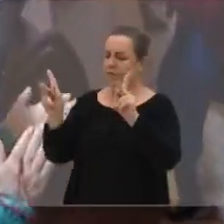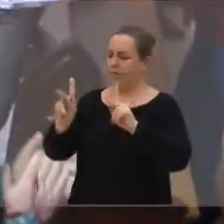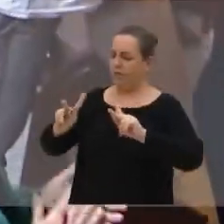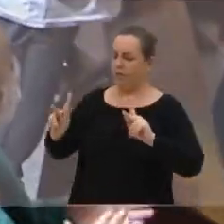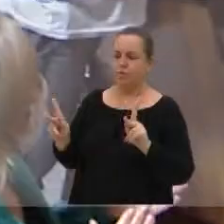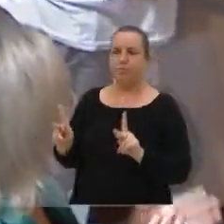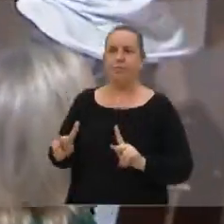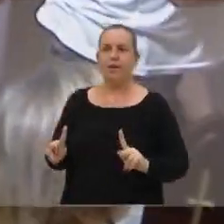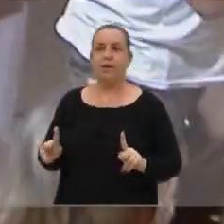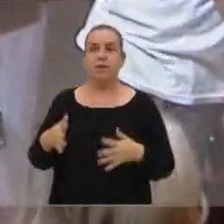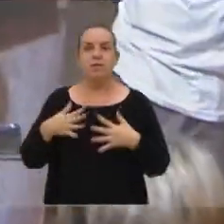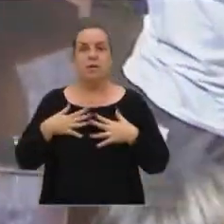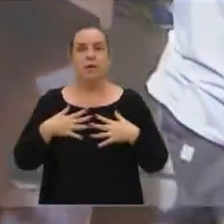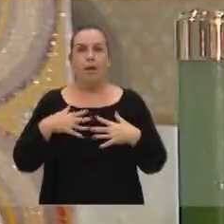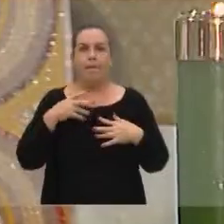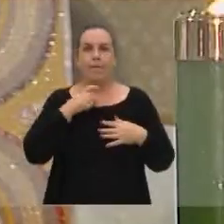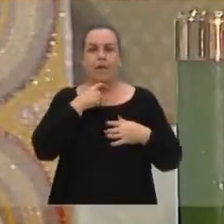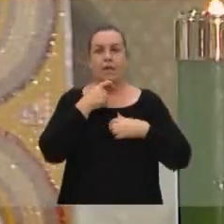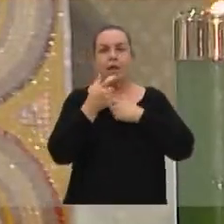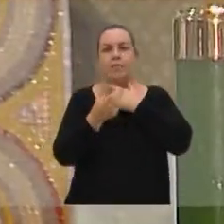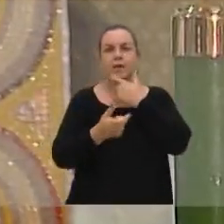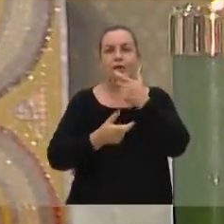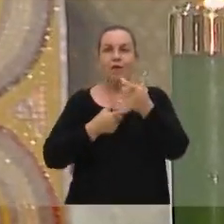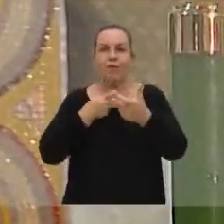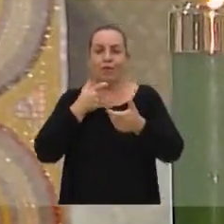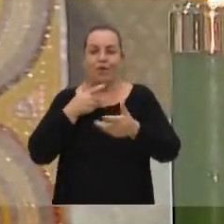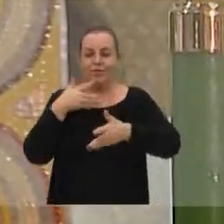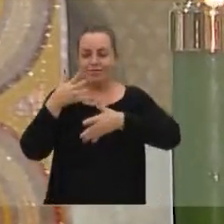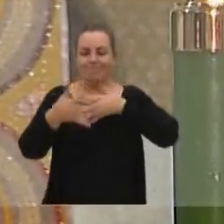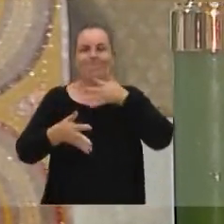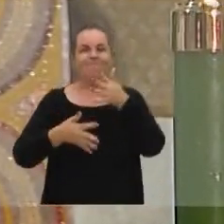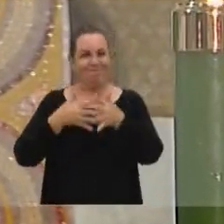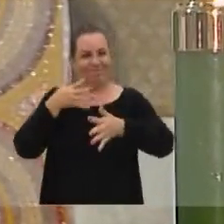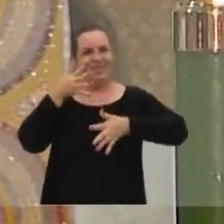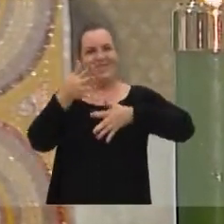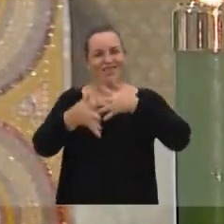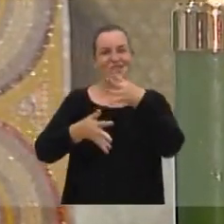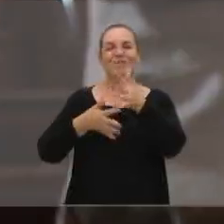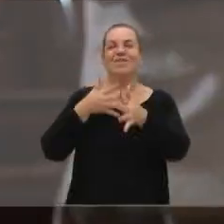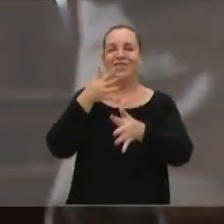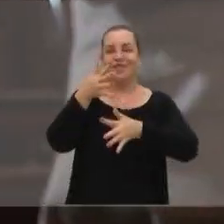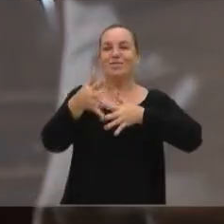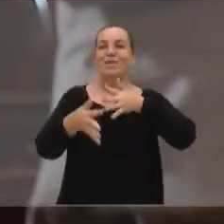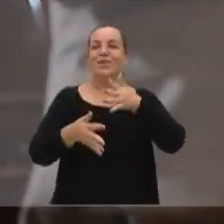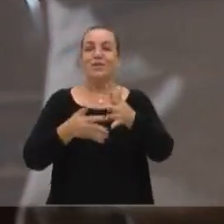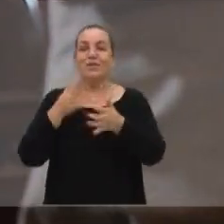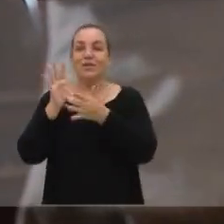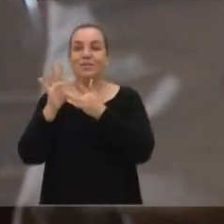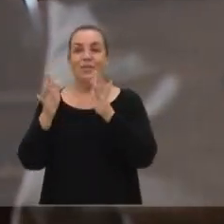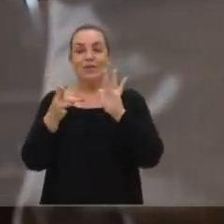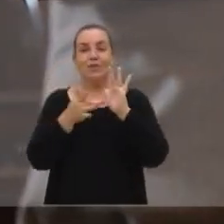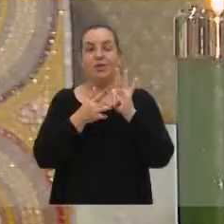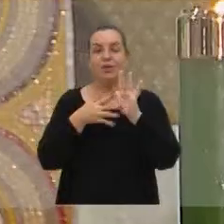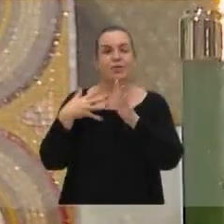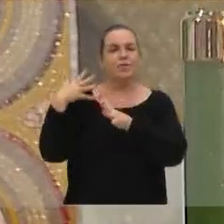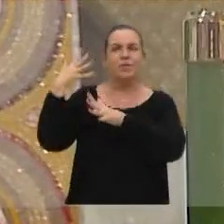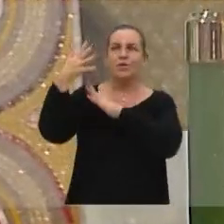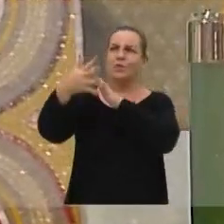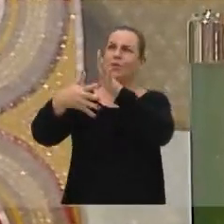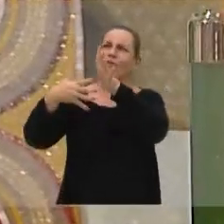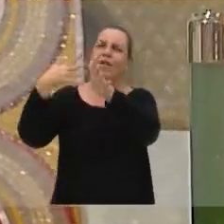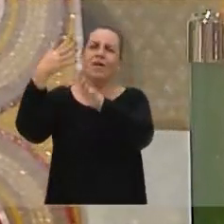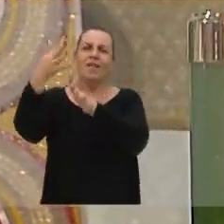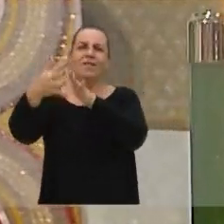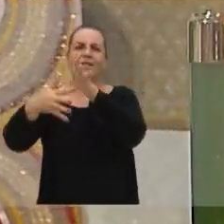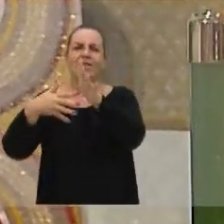vai falar de paz. E pela minha voz e pelas minhas mãos, Jesus